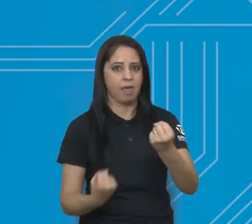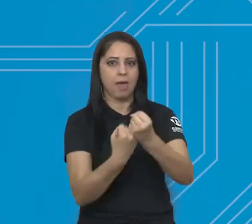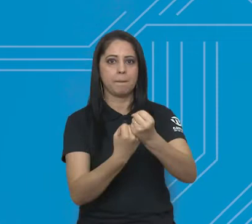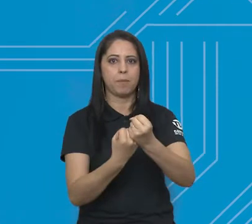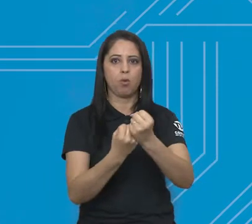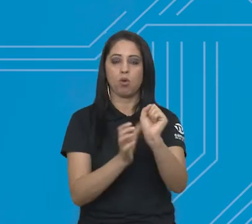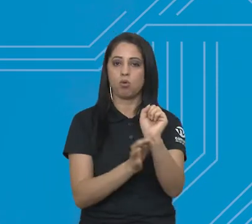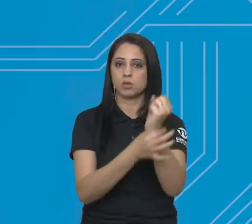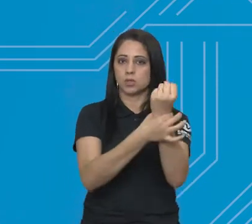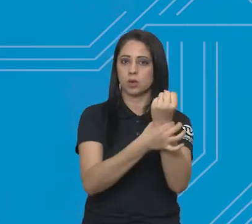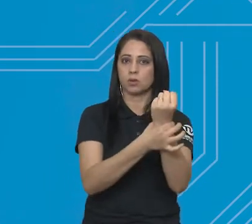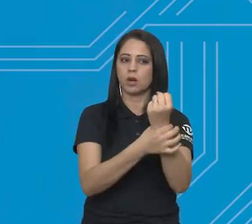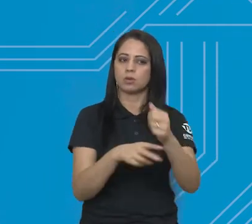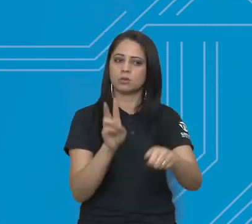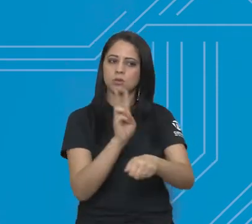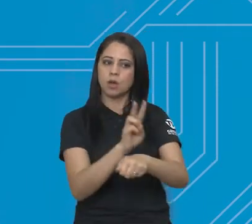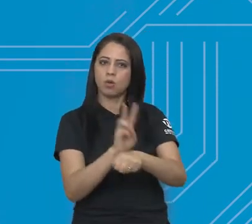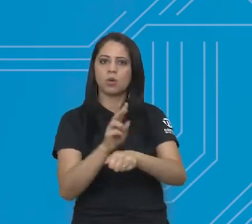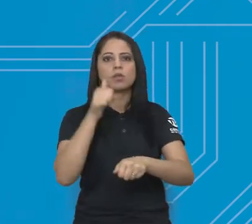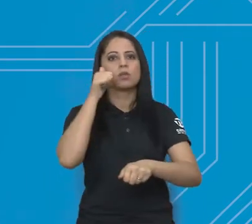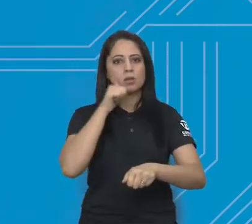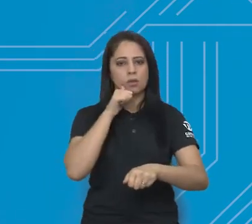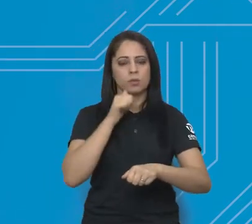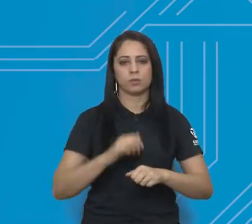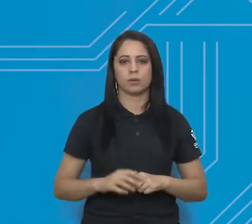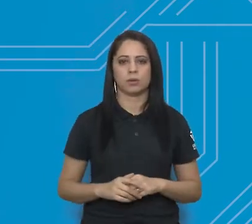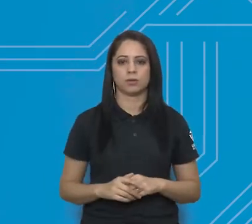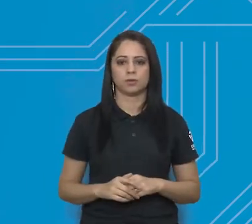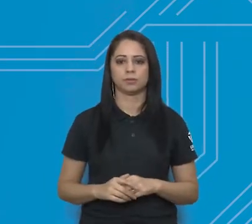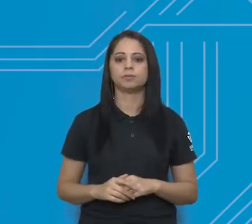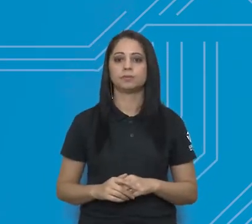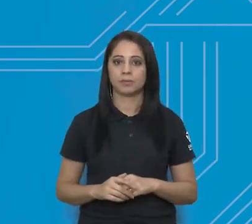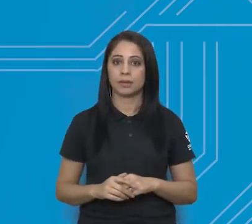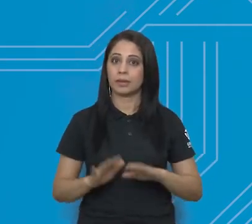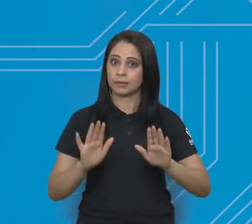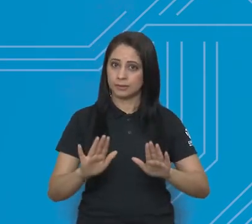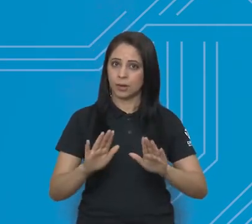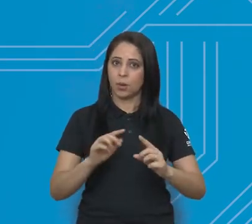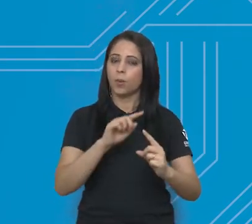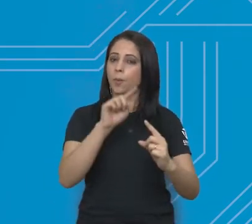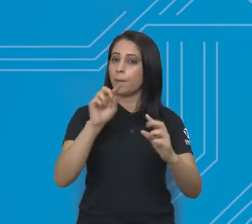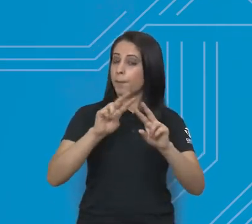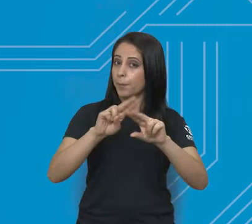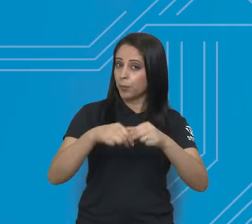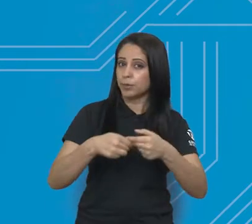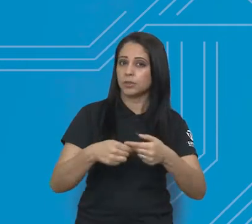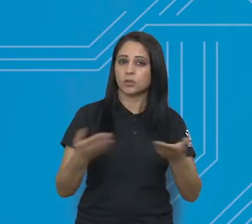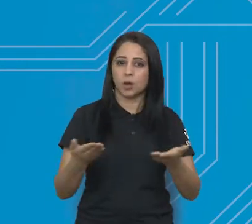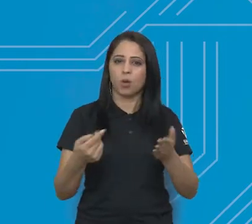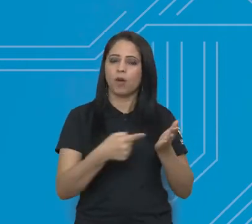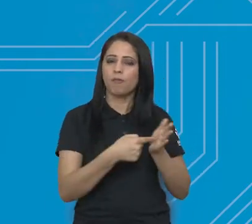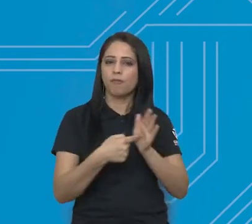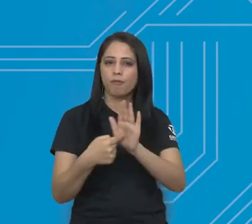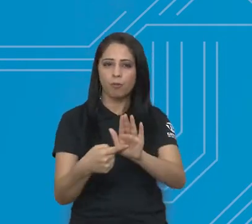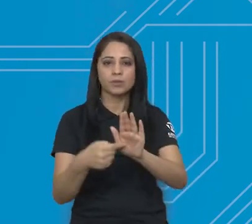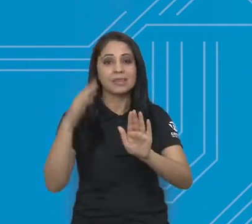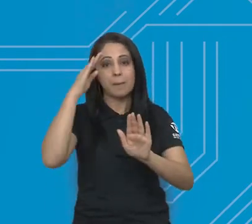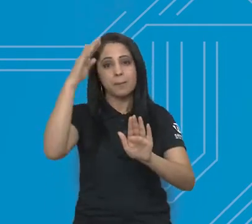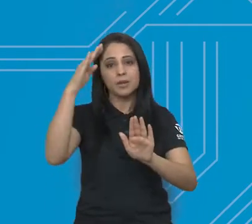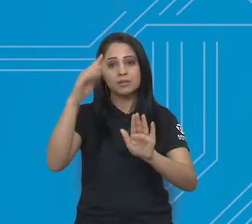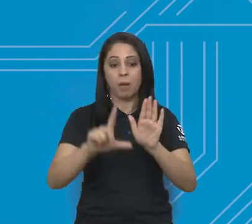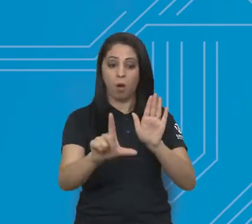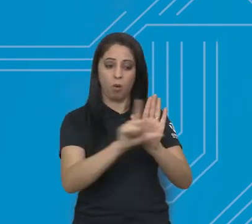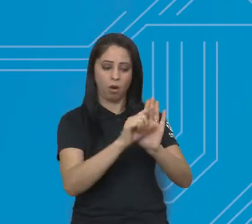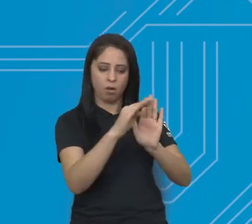sobre a rede de apoio e proteção fundamental para manter a segurança das vítimas. Para ajudar nesse processo, a gente